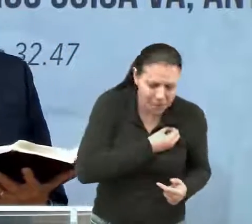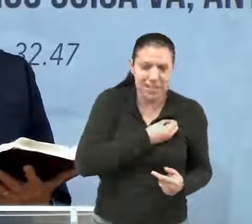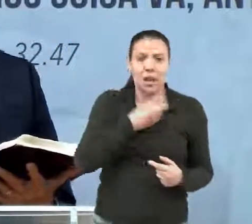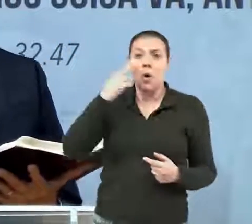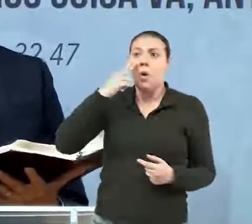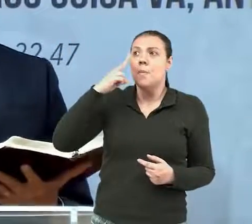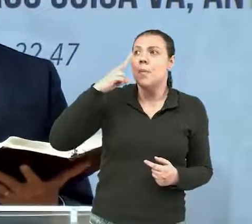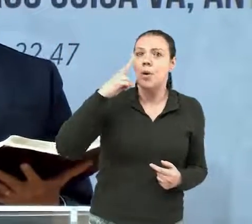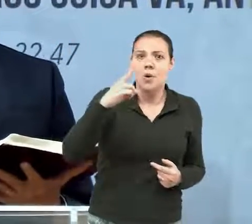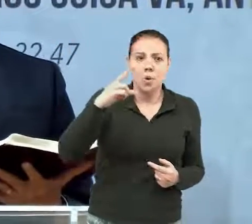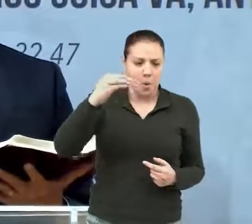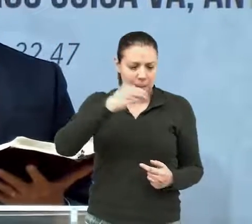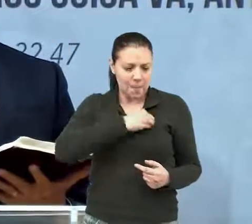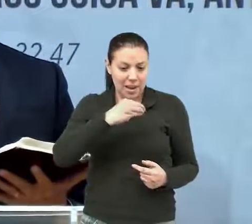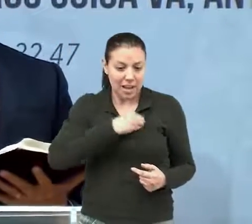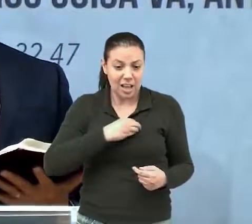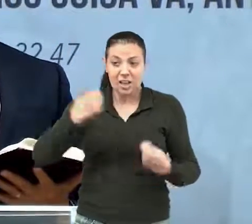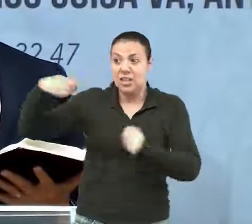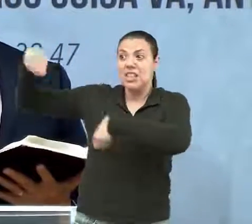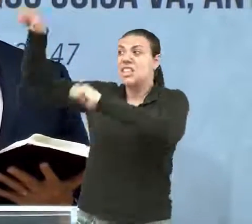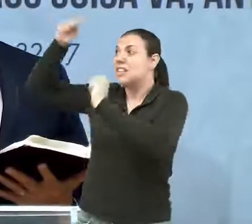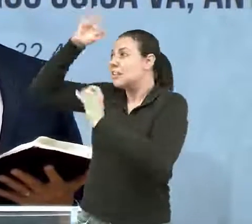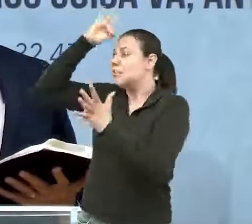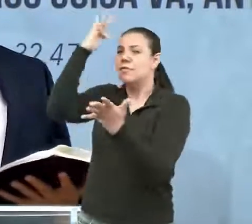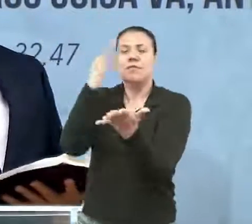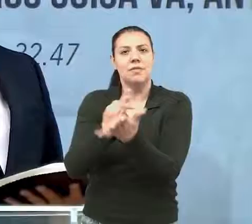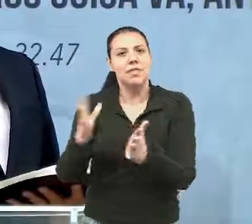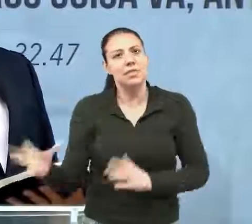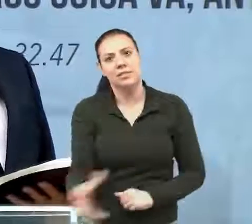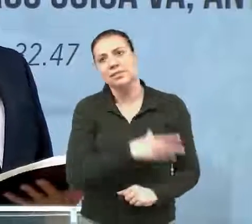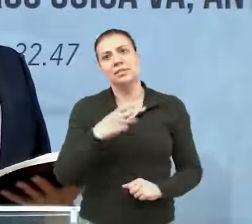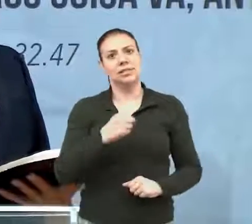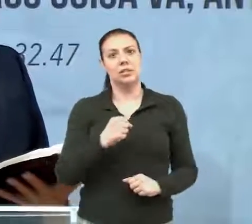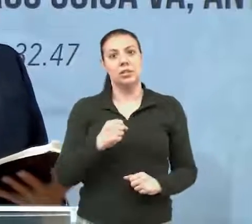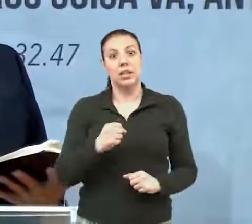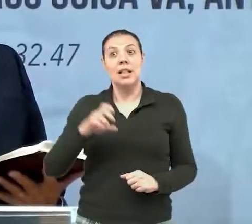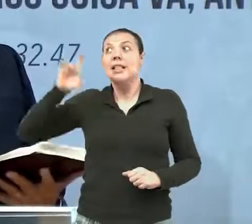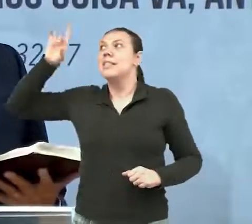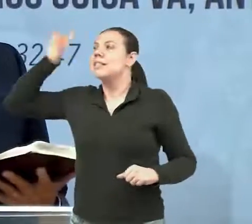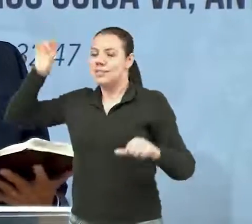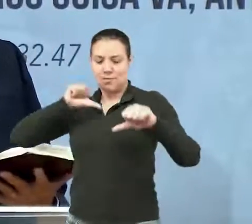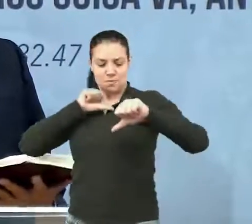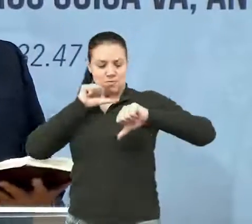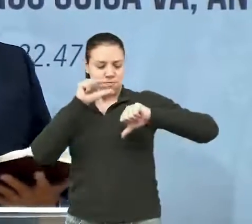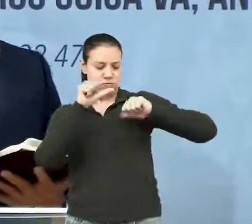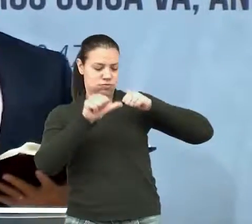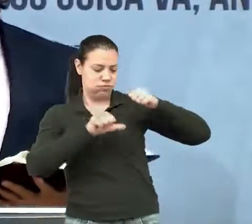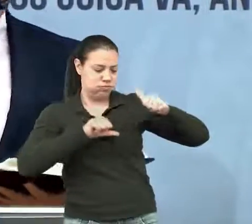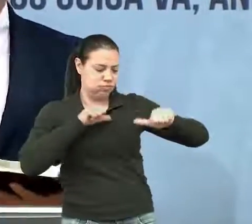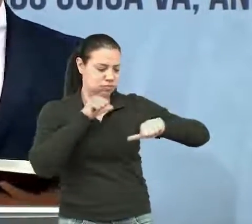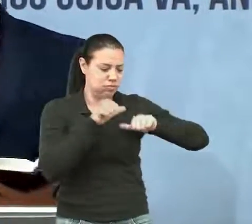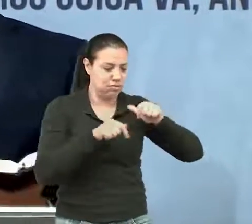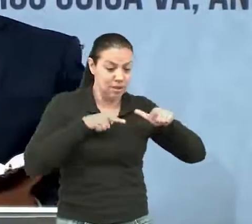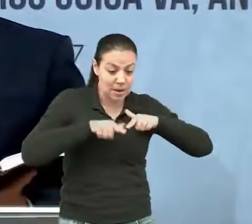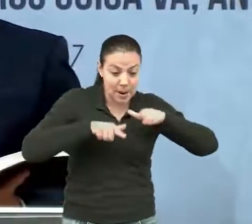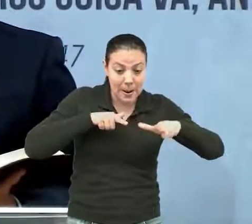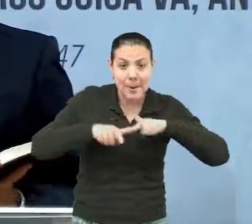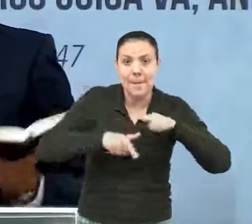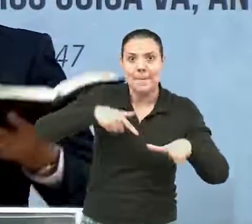Deus lhe concedeu a fé salvadora. Deus regenerou você pela obra do Espírito